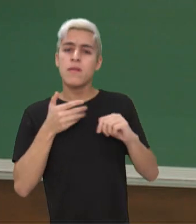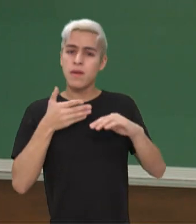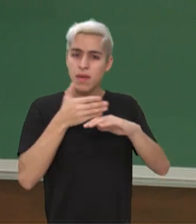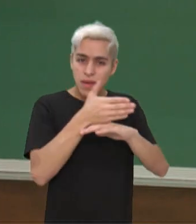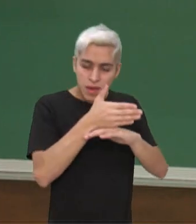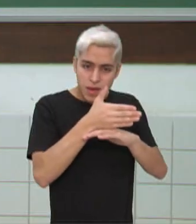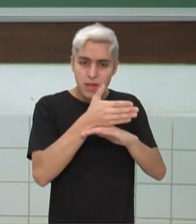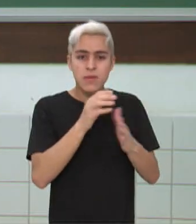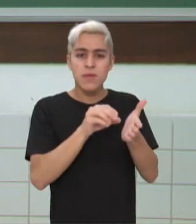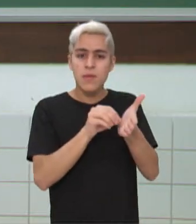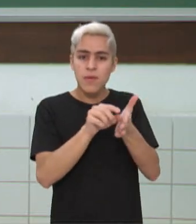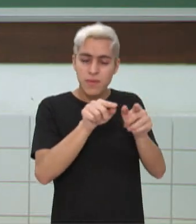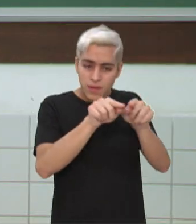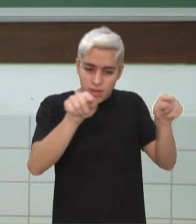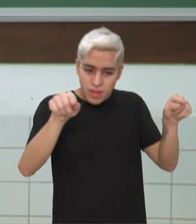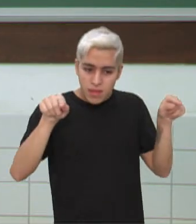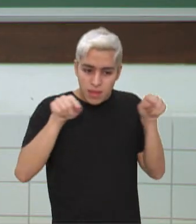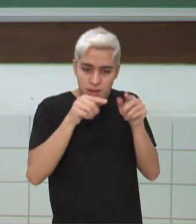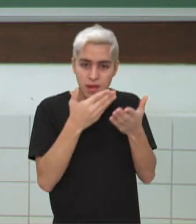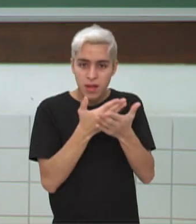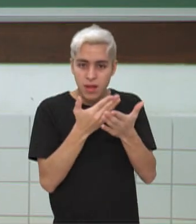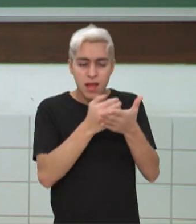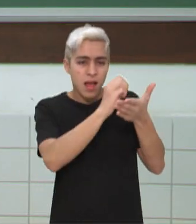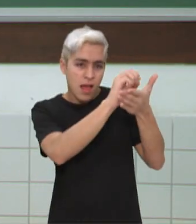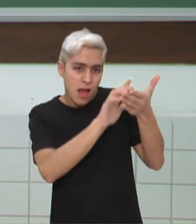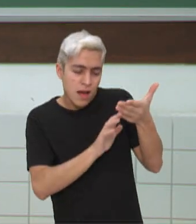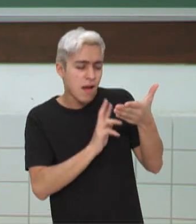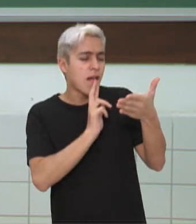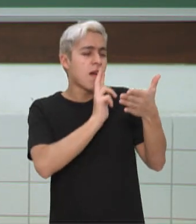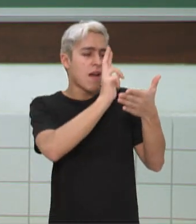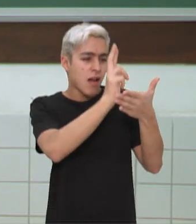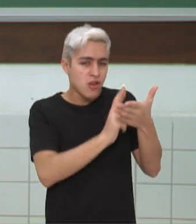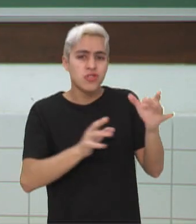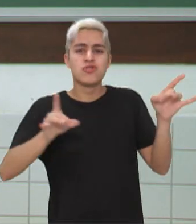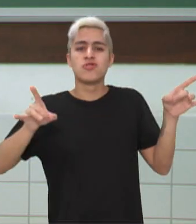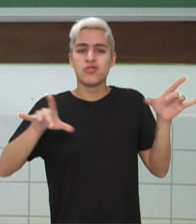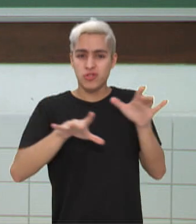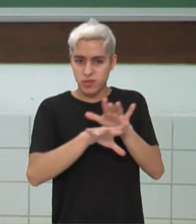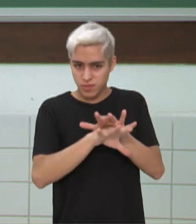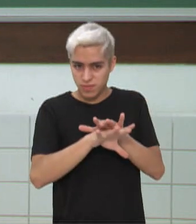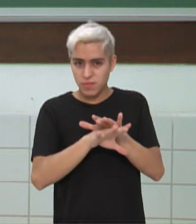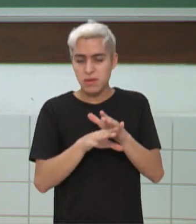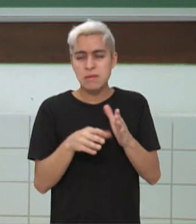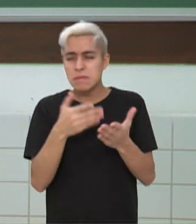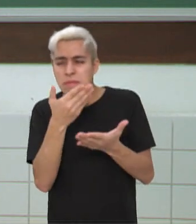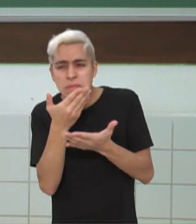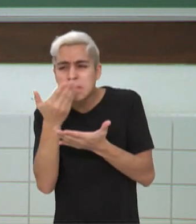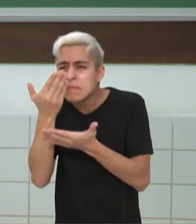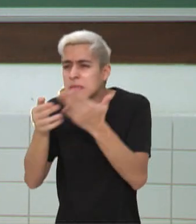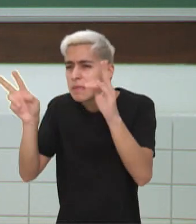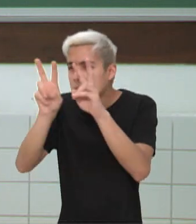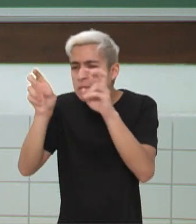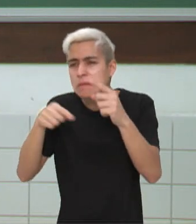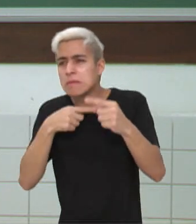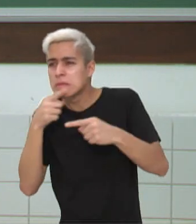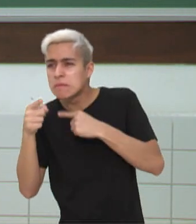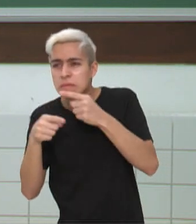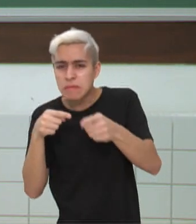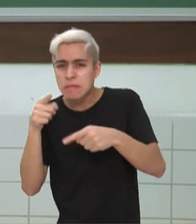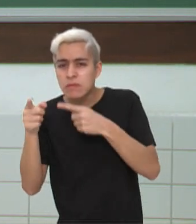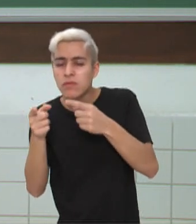o Classroom. Entra lá, faça todas as atividades que estão disponíveis. Perdeu algum assunto, ficou em dúvida em